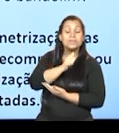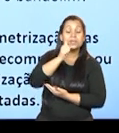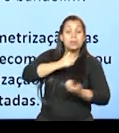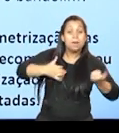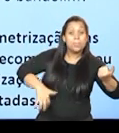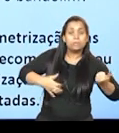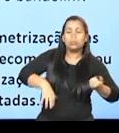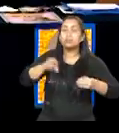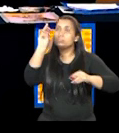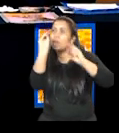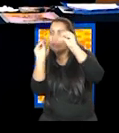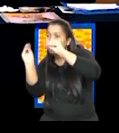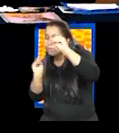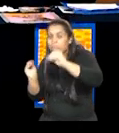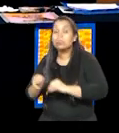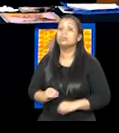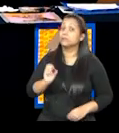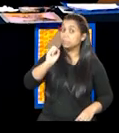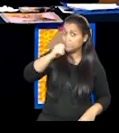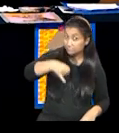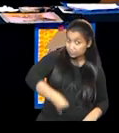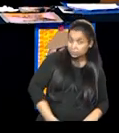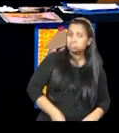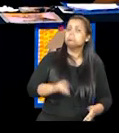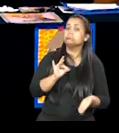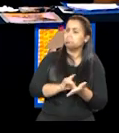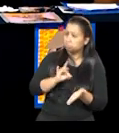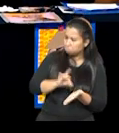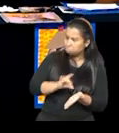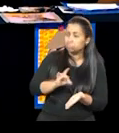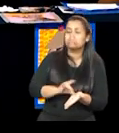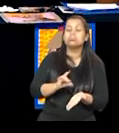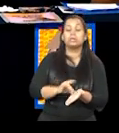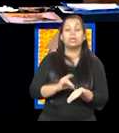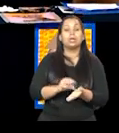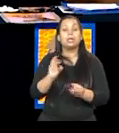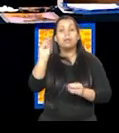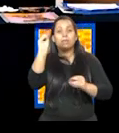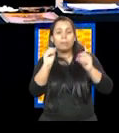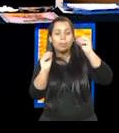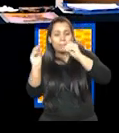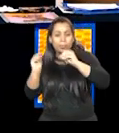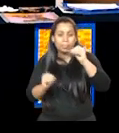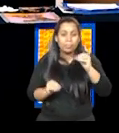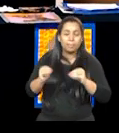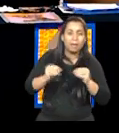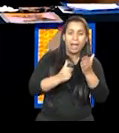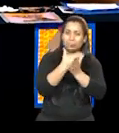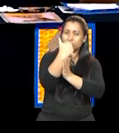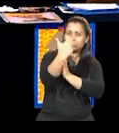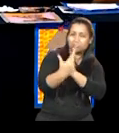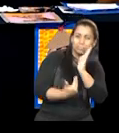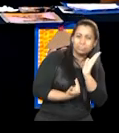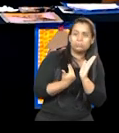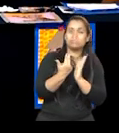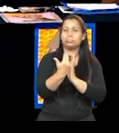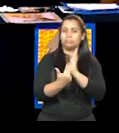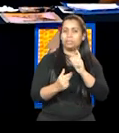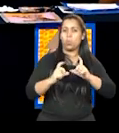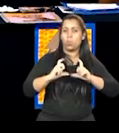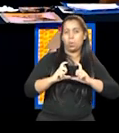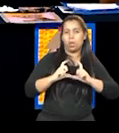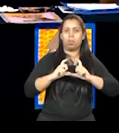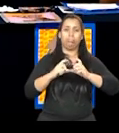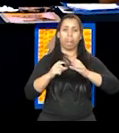bandolim? Sim, isso mesmo, com a geometrização, ou seja, figuras geométricas das figuras